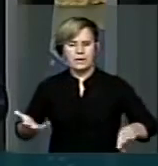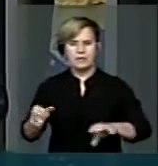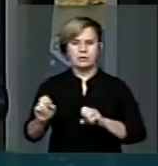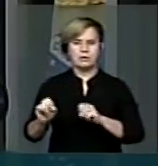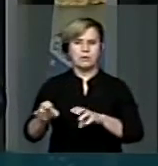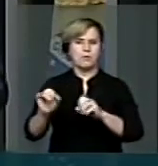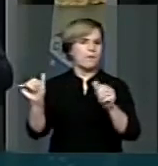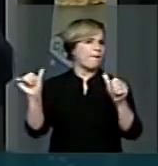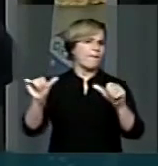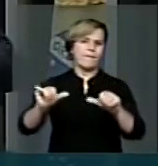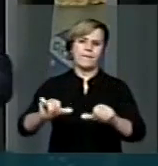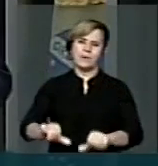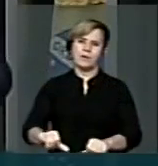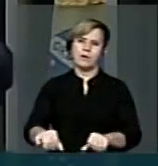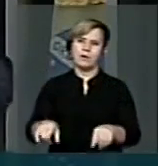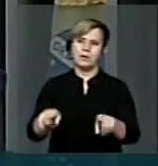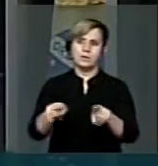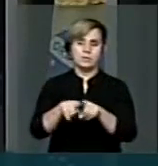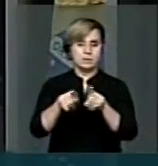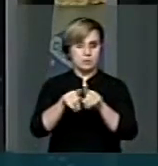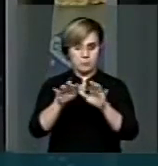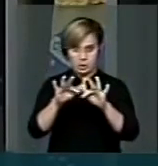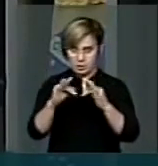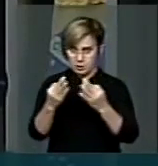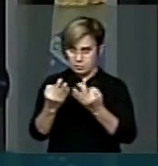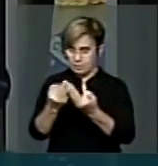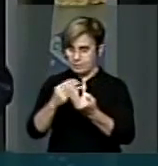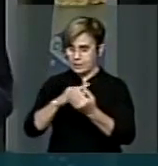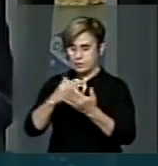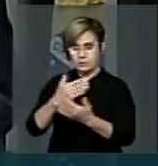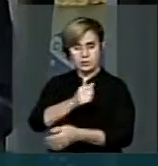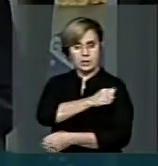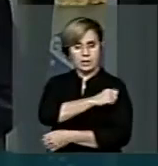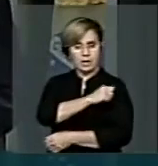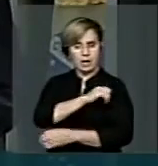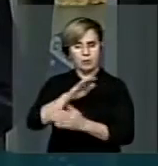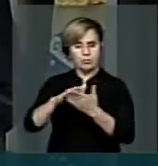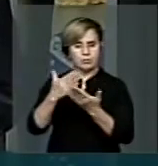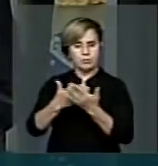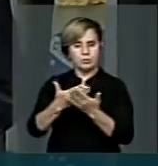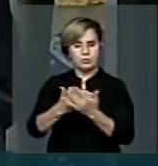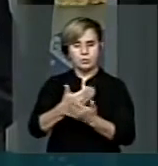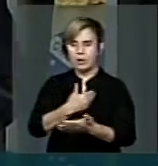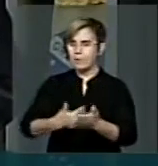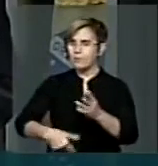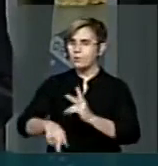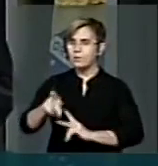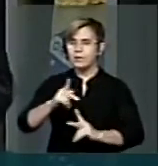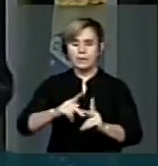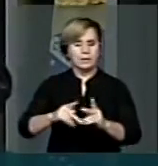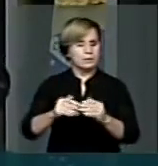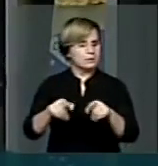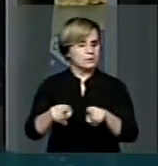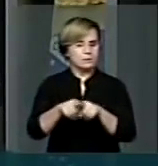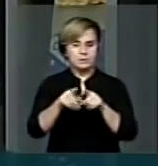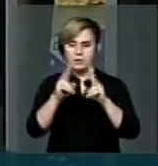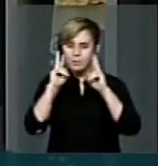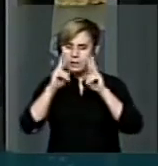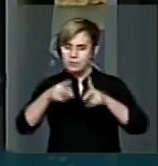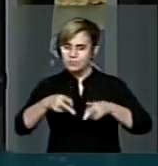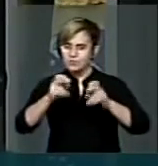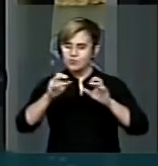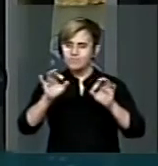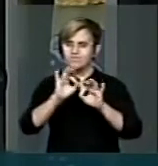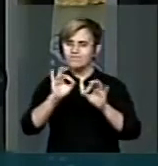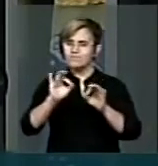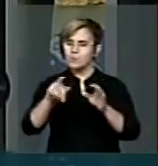perverso, porque as famílias que têm seus filhos na escola pública não percebem essa tragédia. Uma pesquisa feita pelo próprio Ministério da